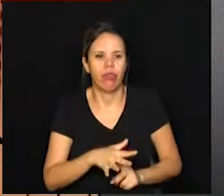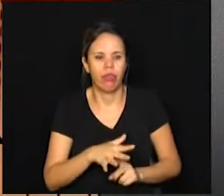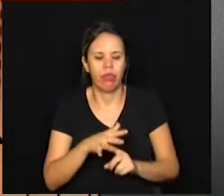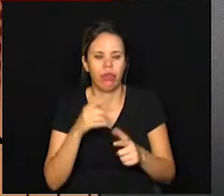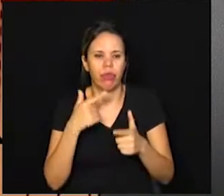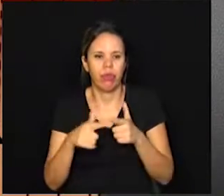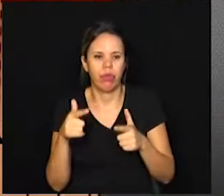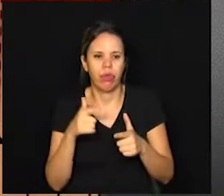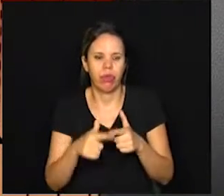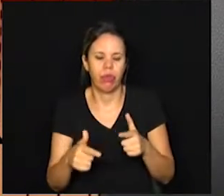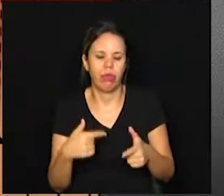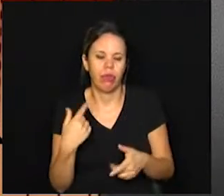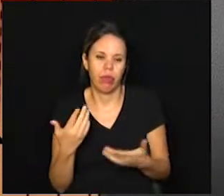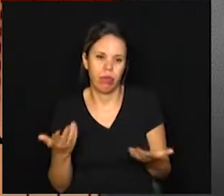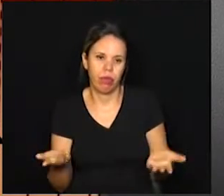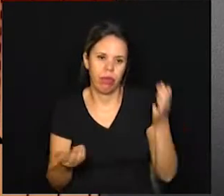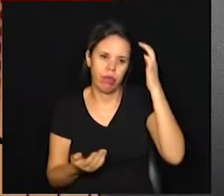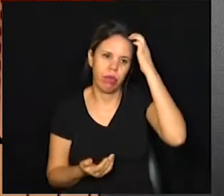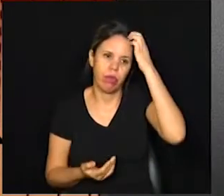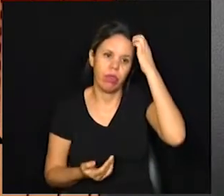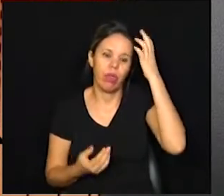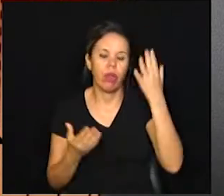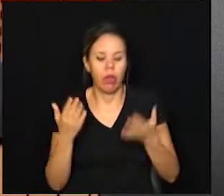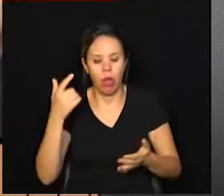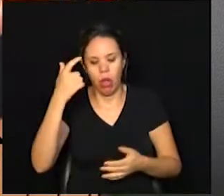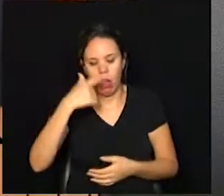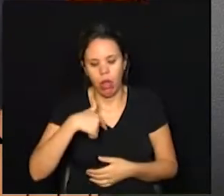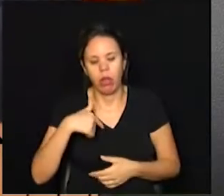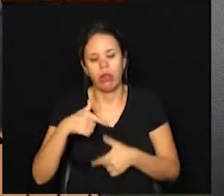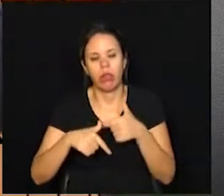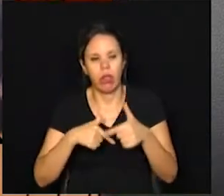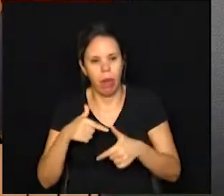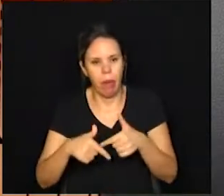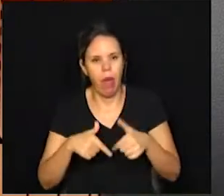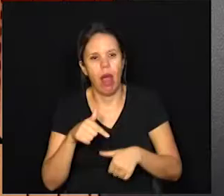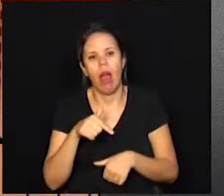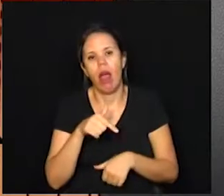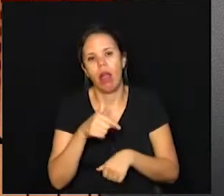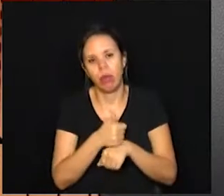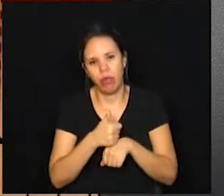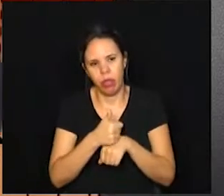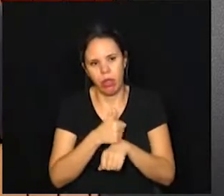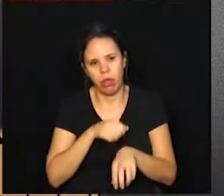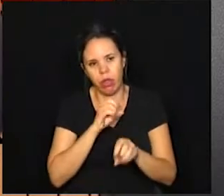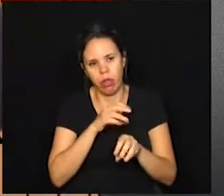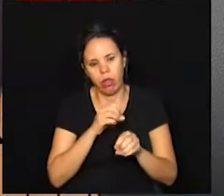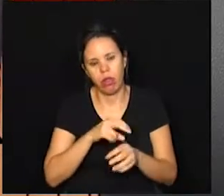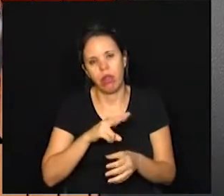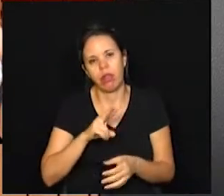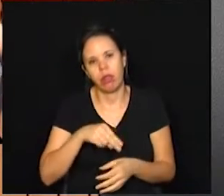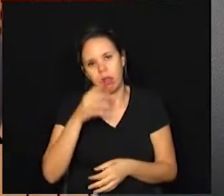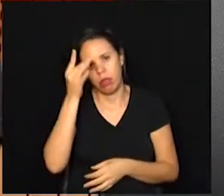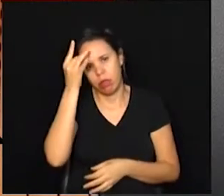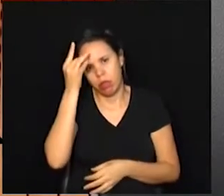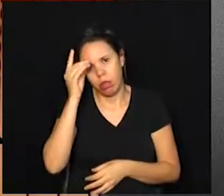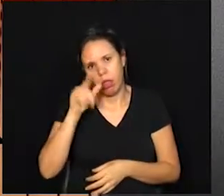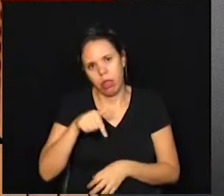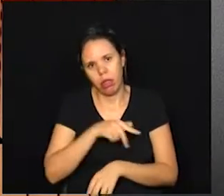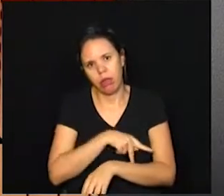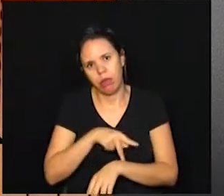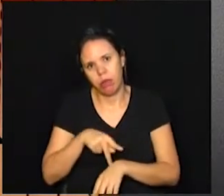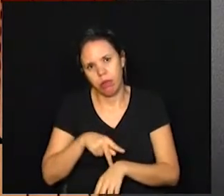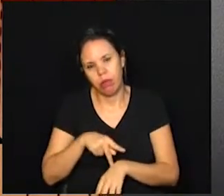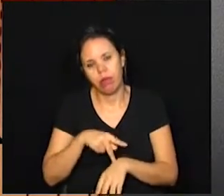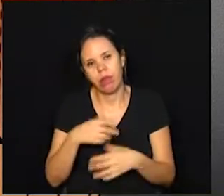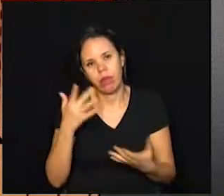situação. Então, como eu sou da área da educação, a minha leitura sempre é pedagógica.